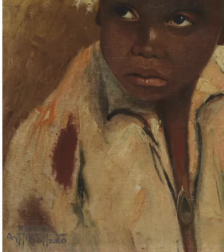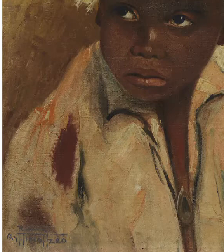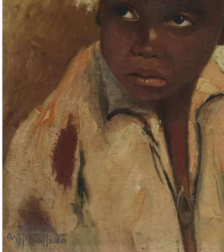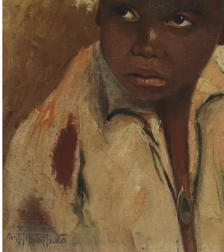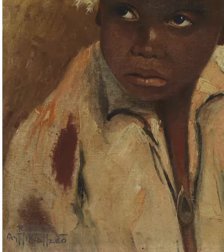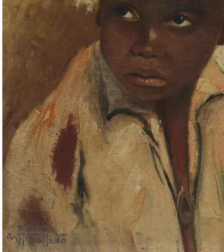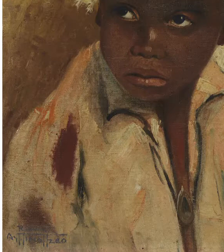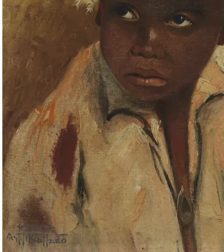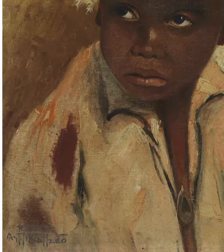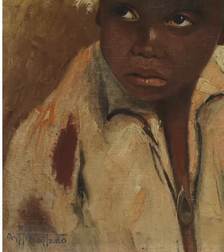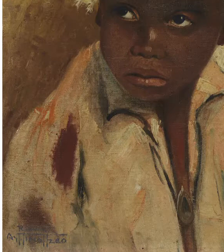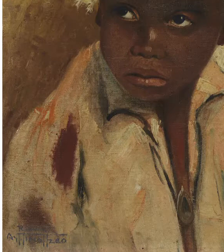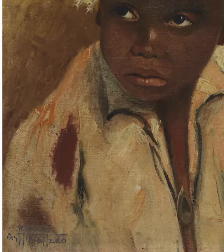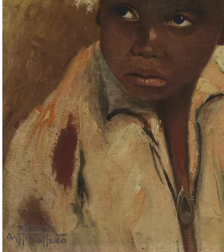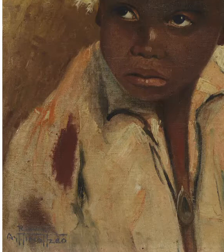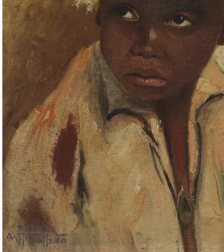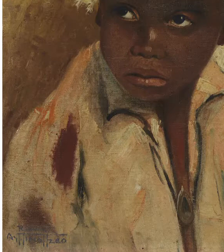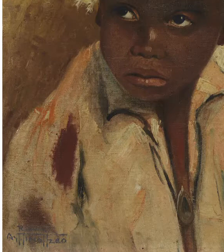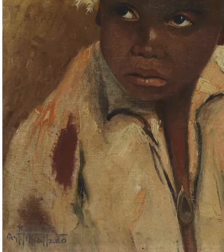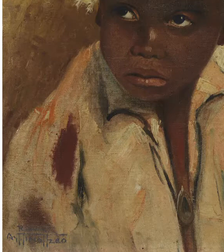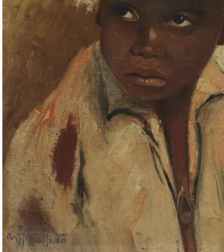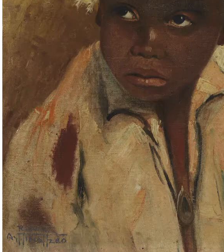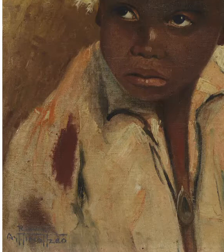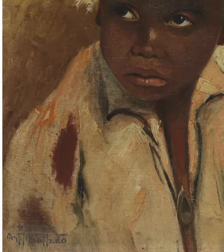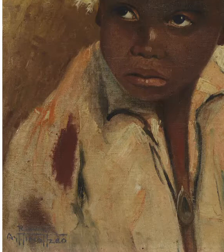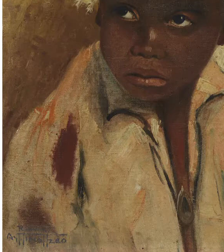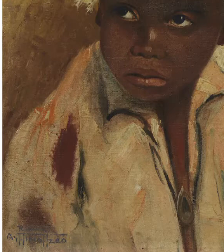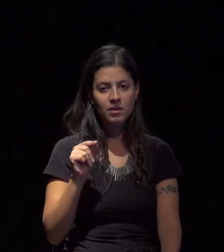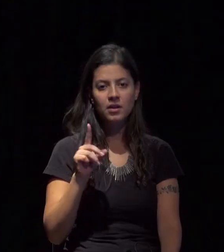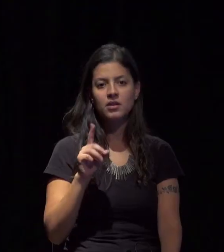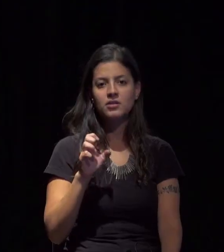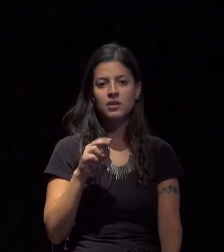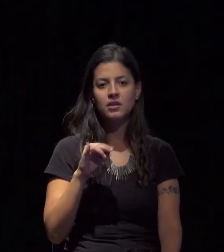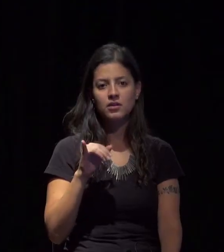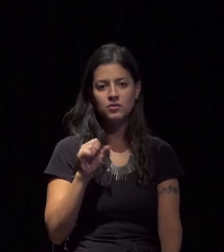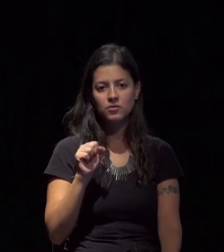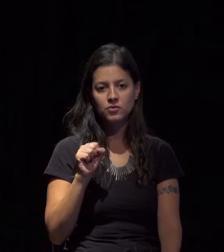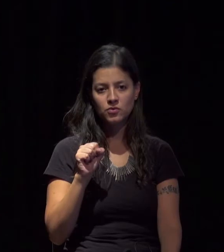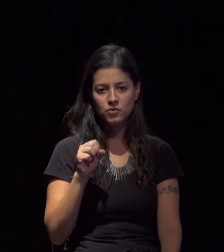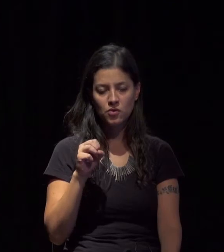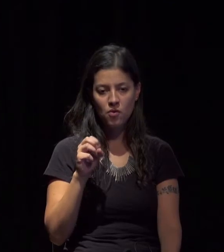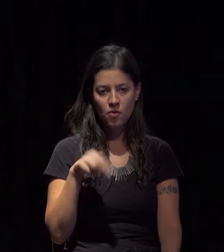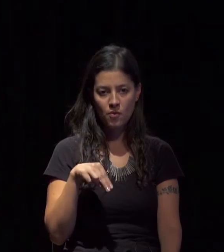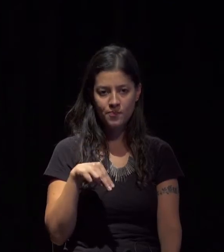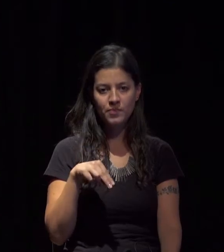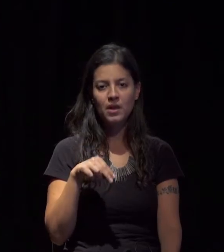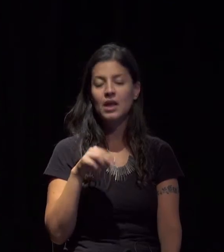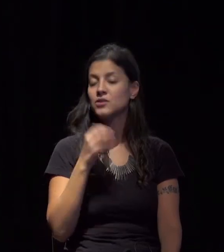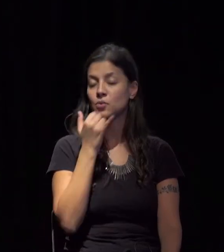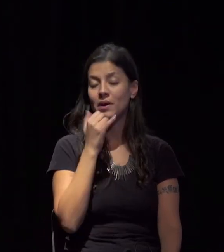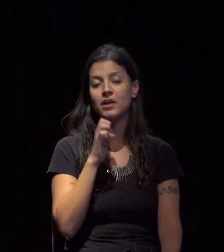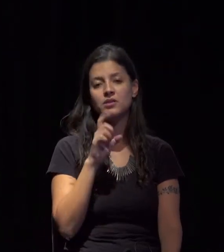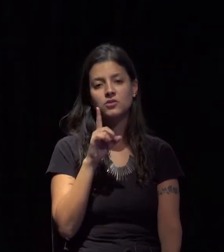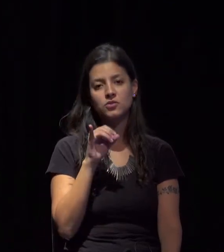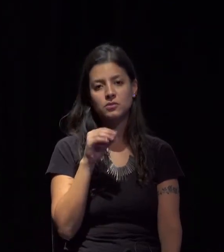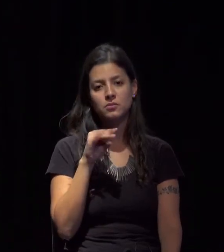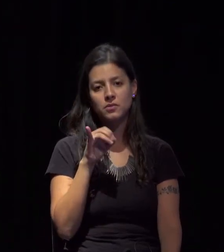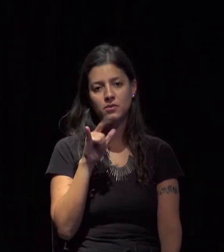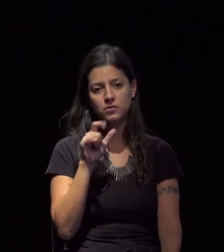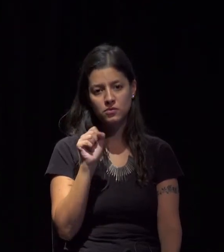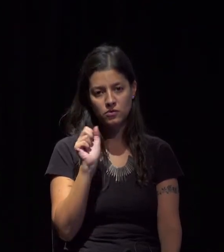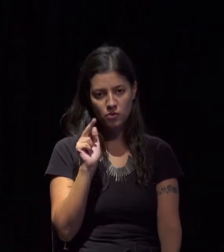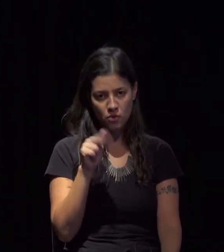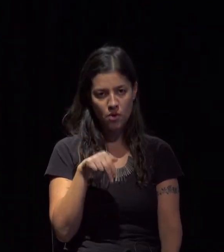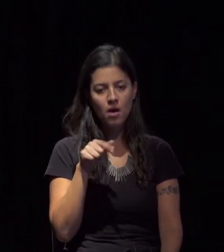Segunda fala da nossa mesa da manhã será de Edimilson de Almeida Pereira. Edimilson é professor na Faculdade de Letras